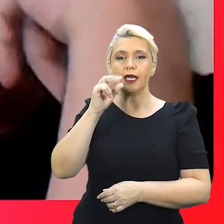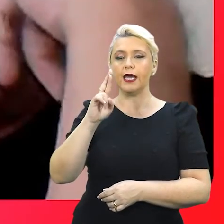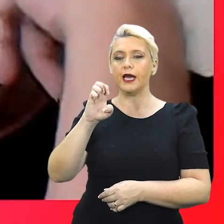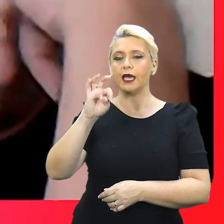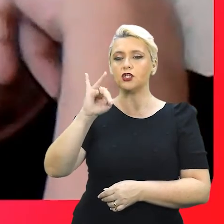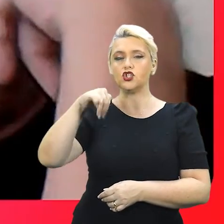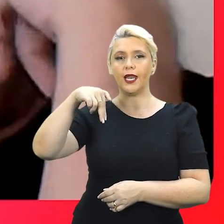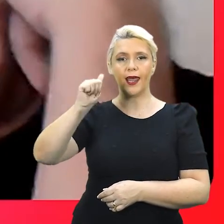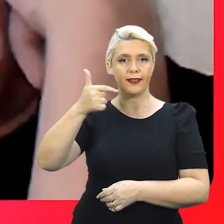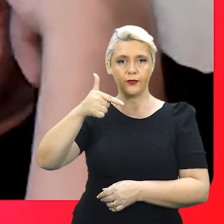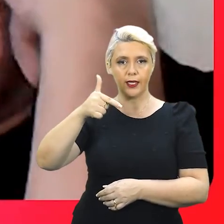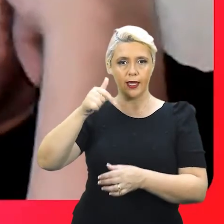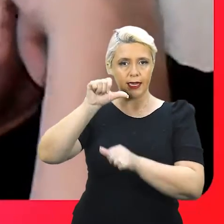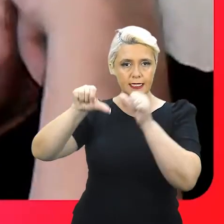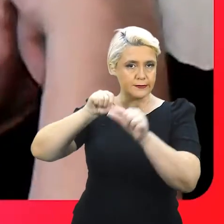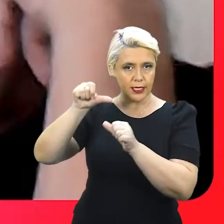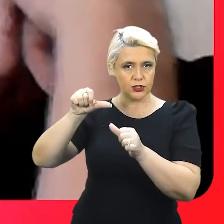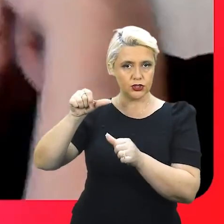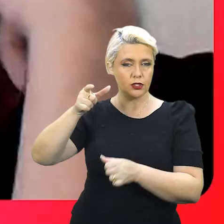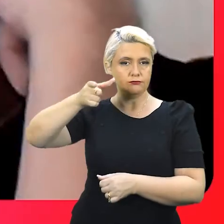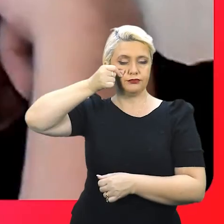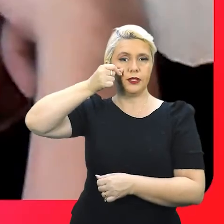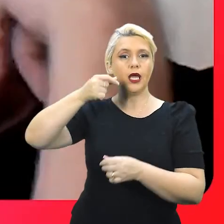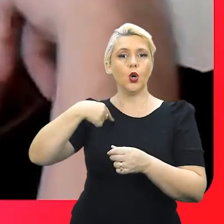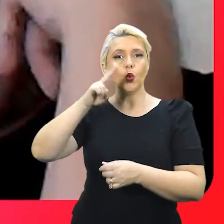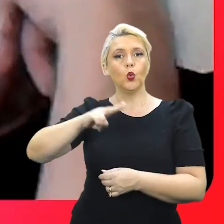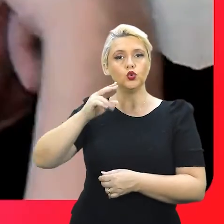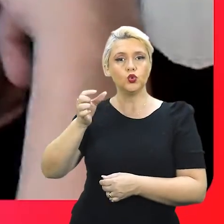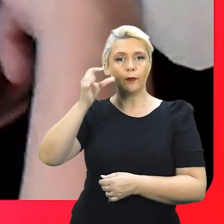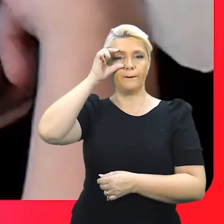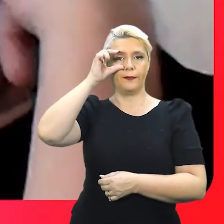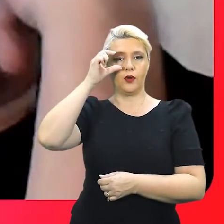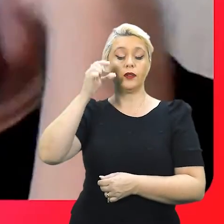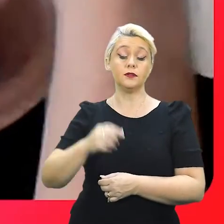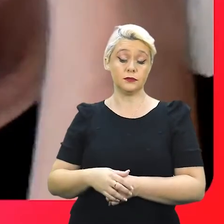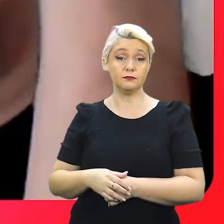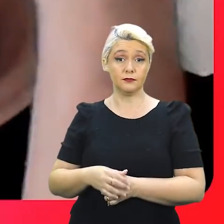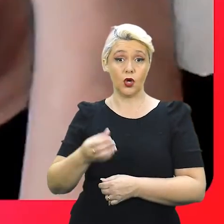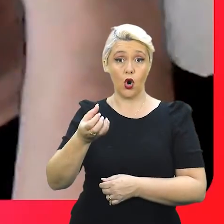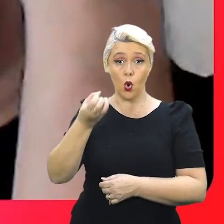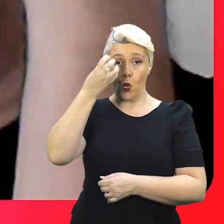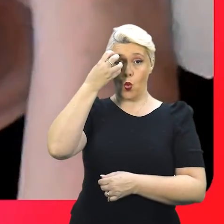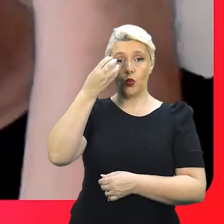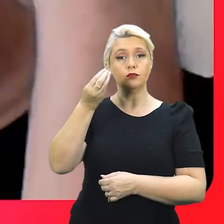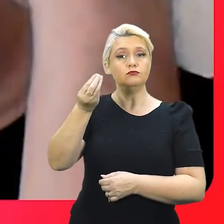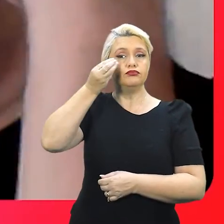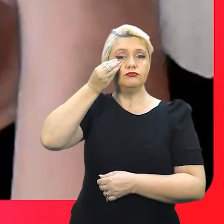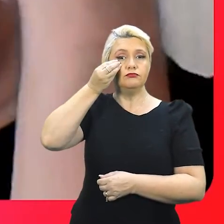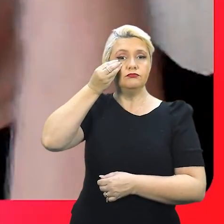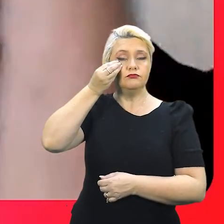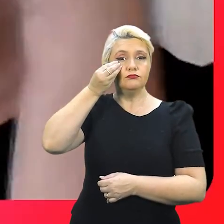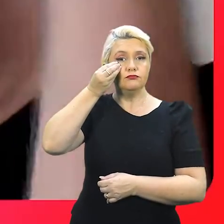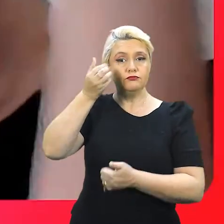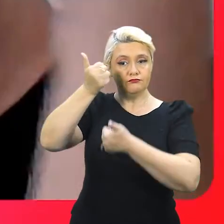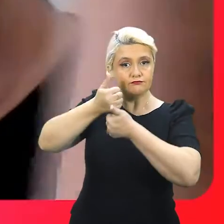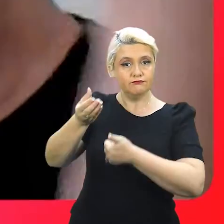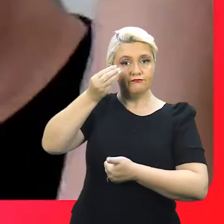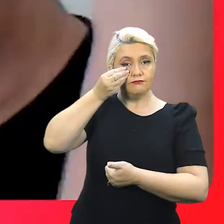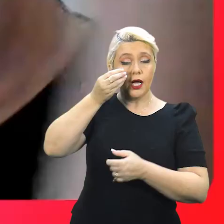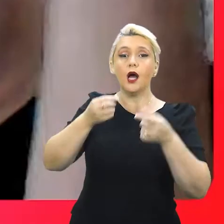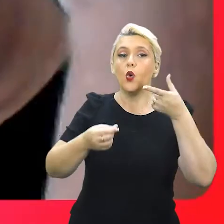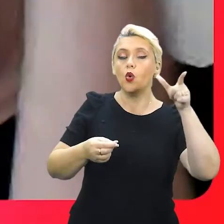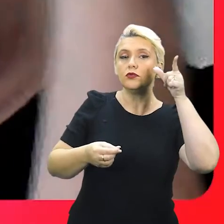tem transplante, né? Uhum. E aí eu uso prótese. E o outro olho meu foi,